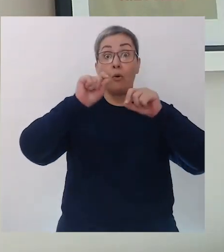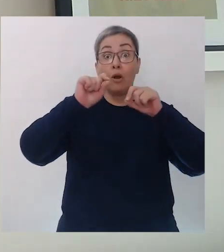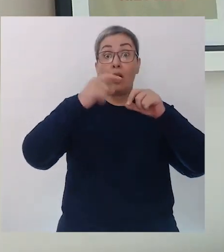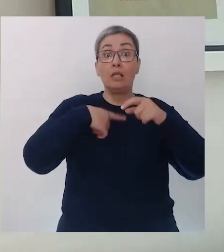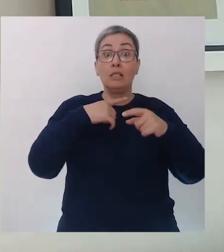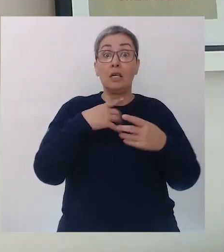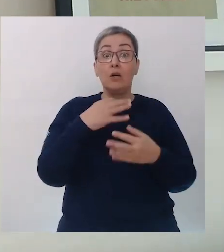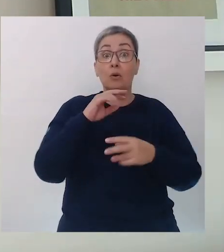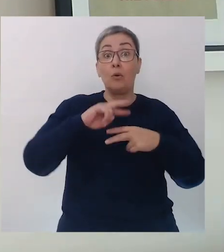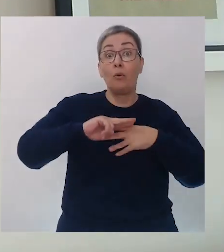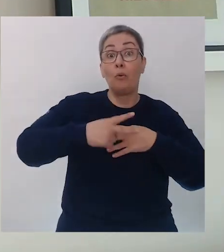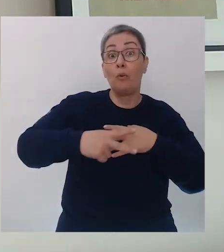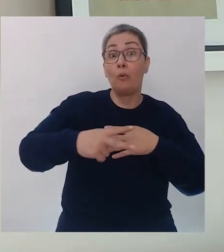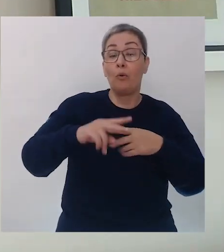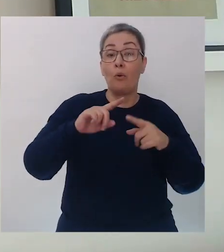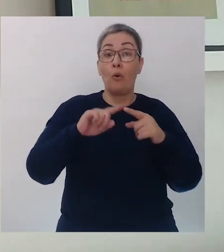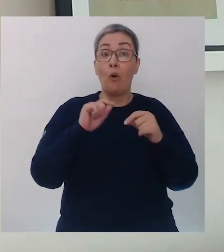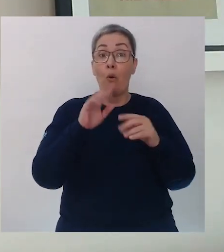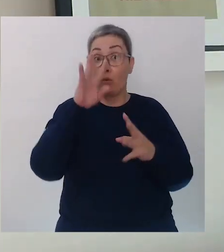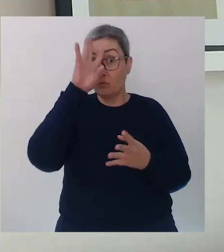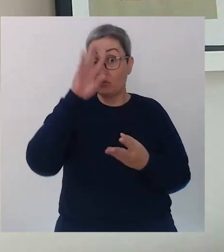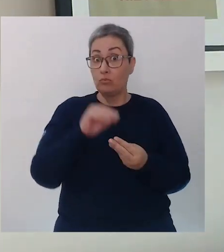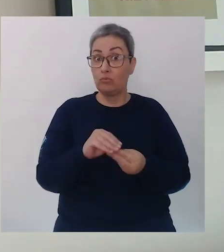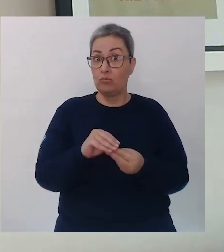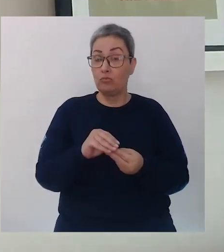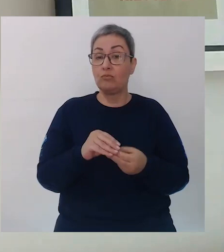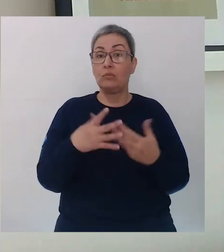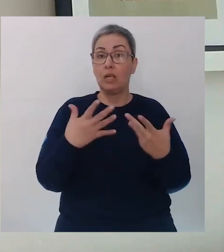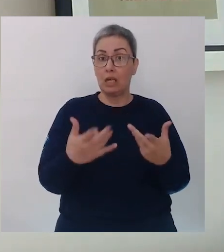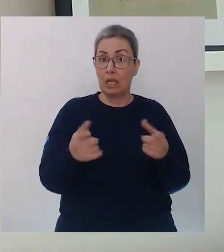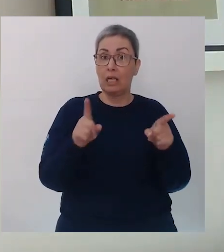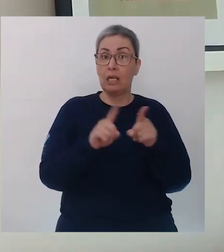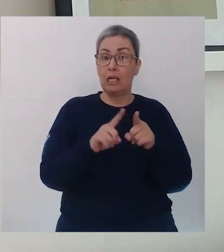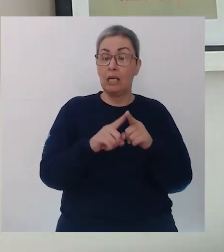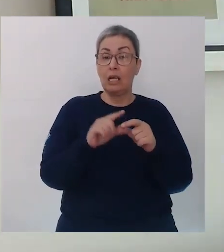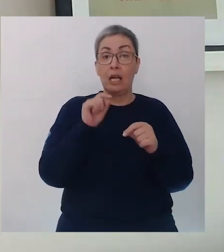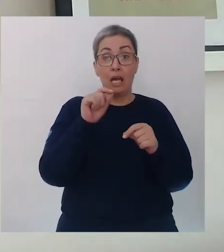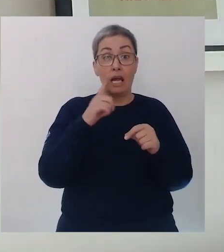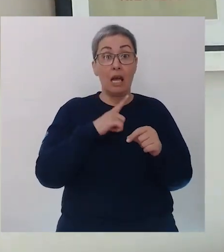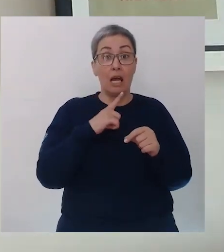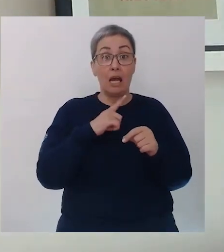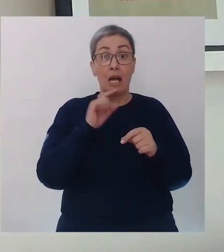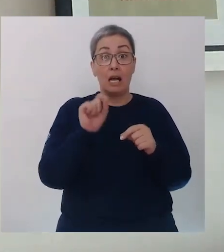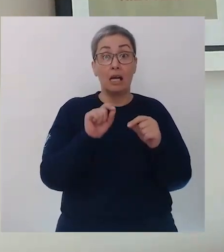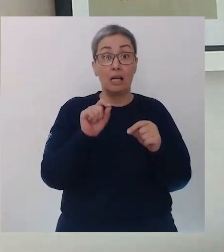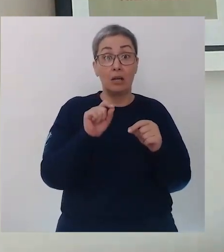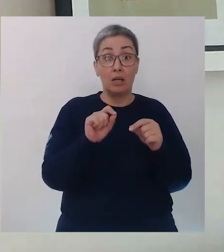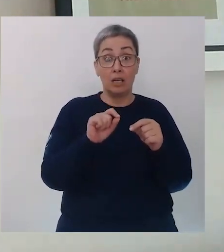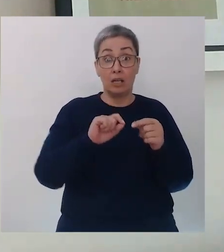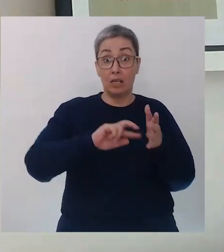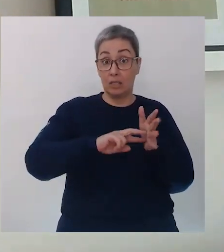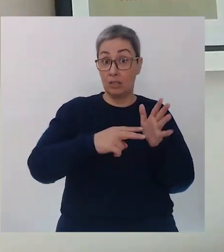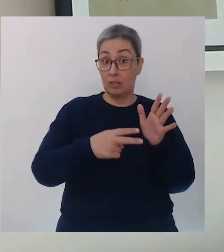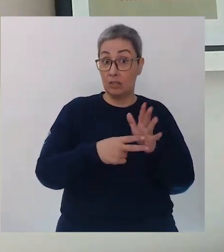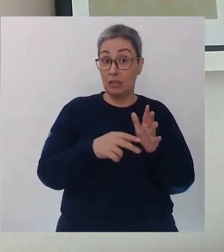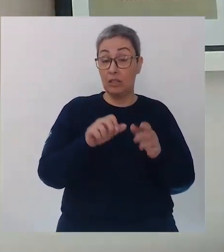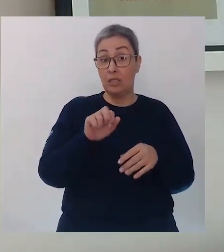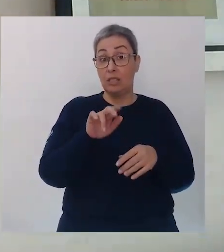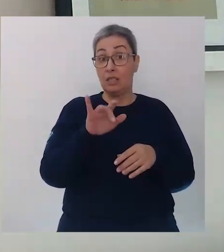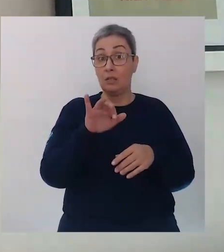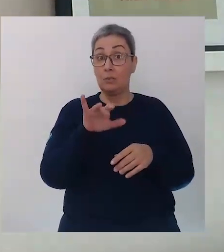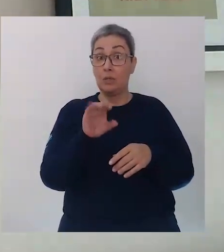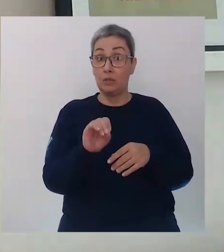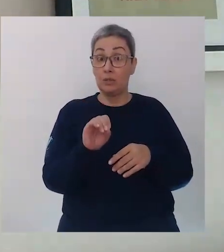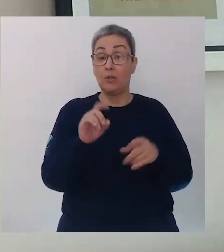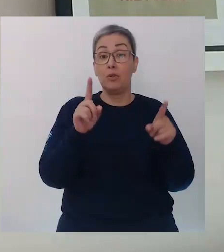uma consequência ou dedução. Essa aqui, ó, tá vendo? É a definição de argumentos